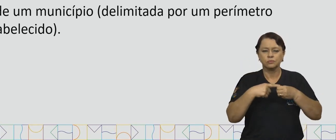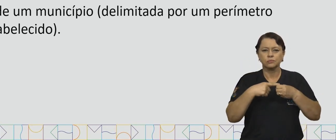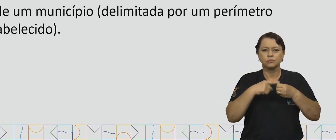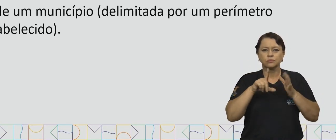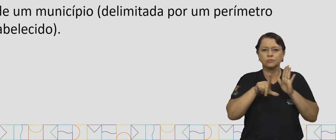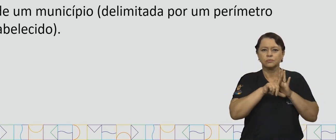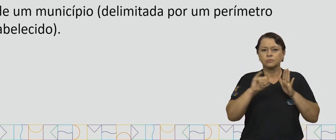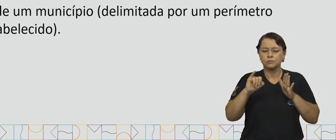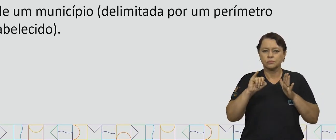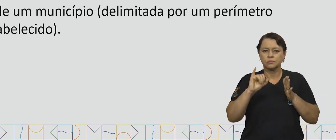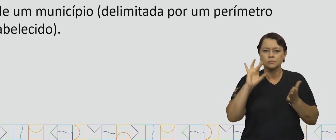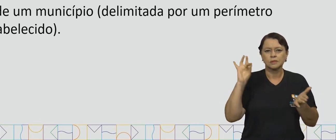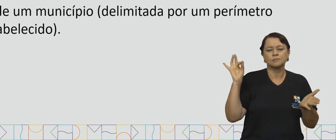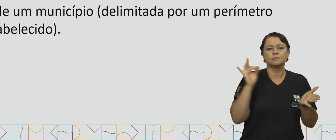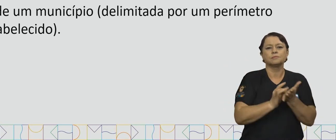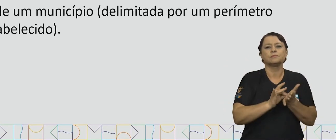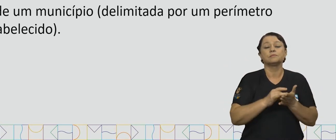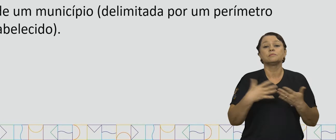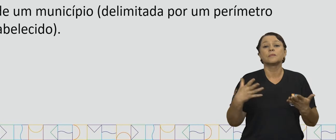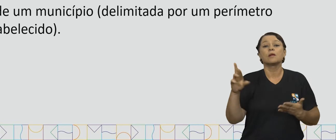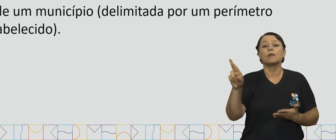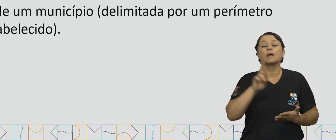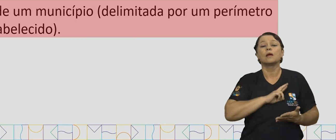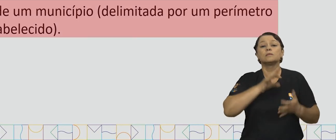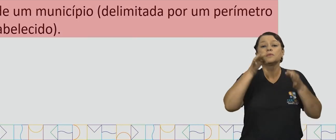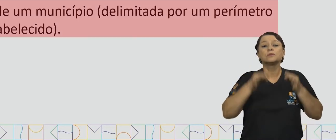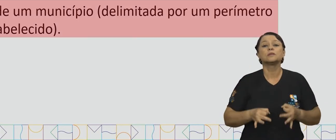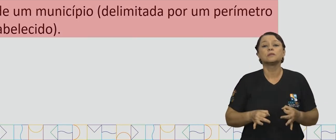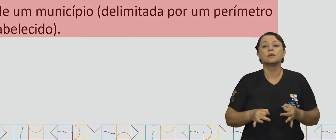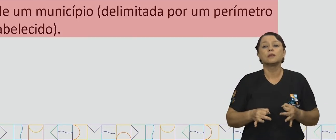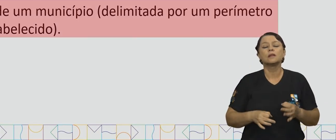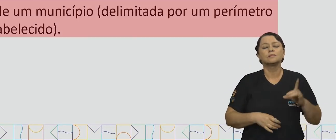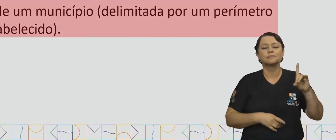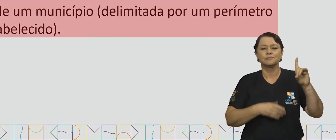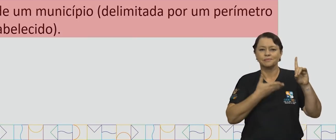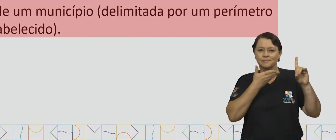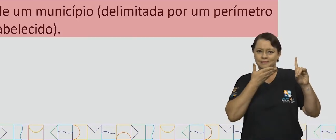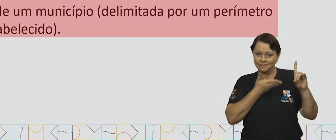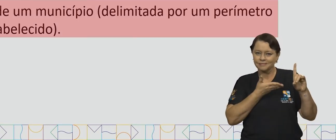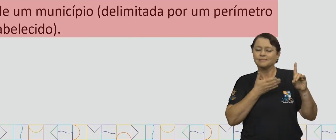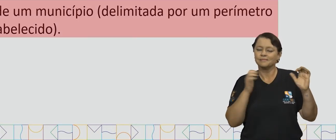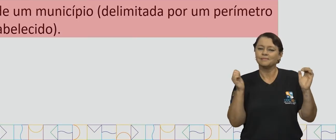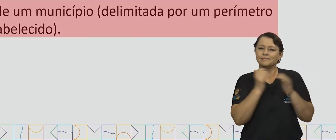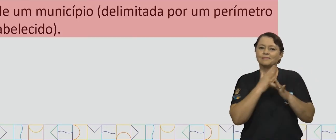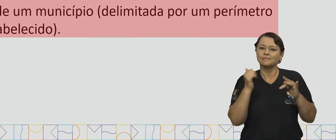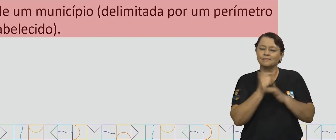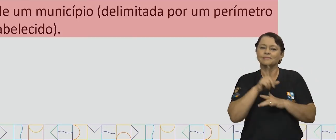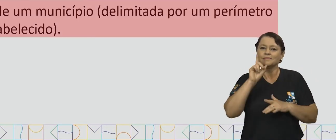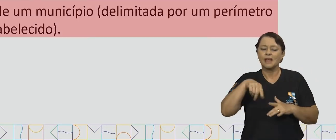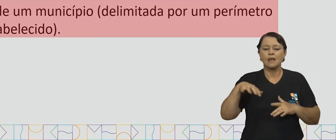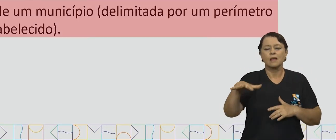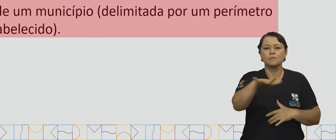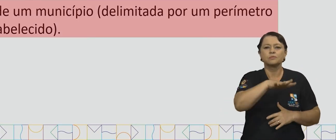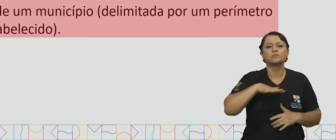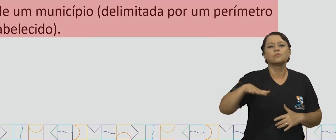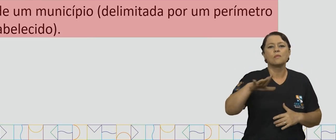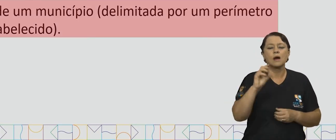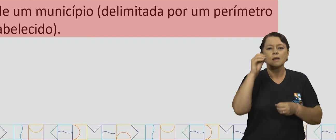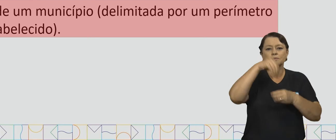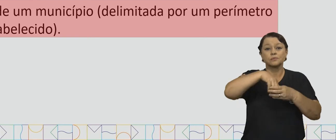legalmente estabelecido. Resposta certa, letra D. Cidade é uma área urbana de um